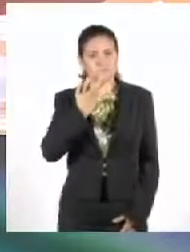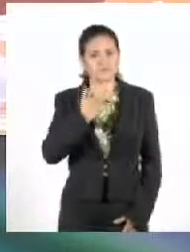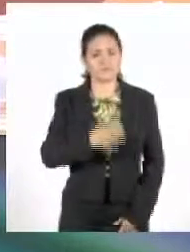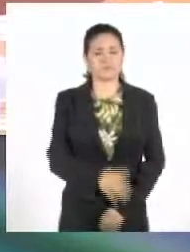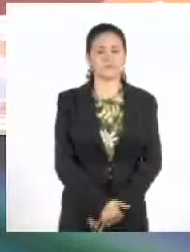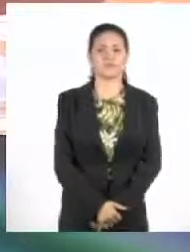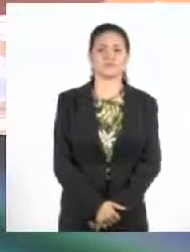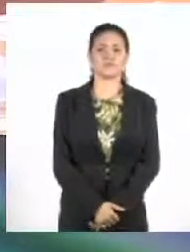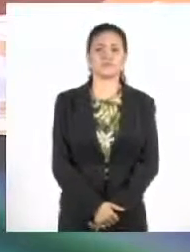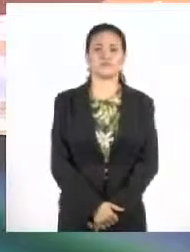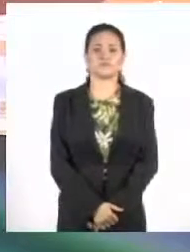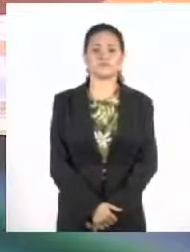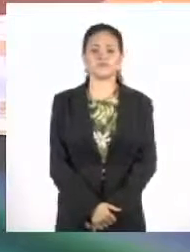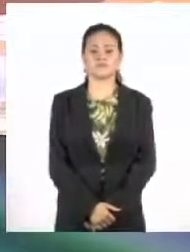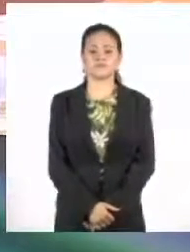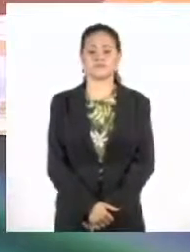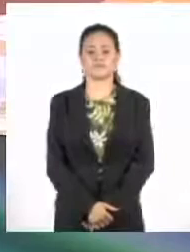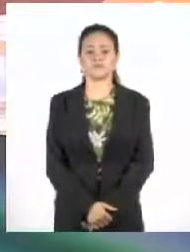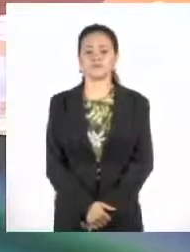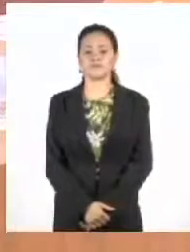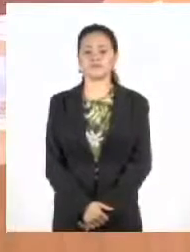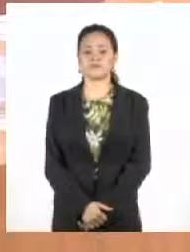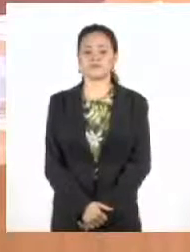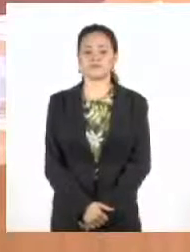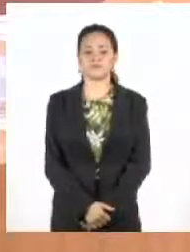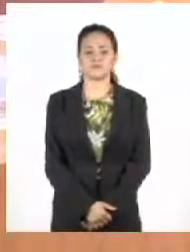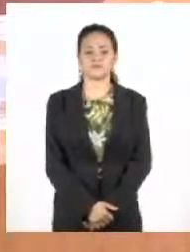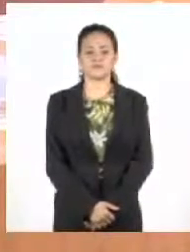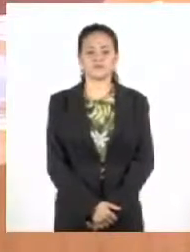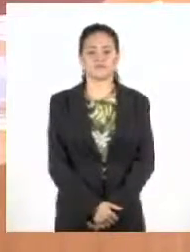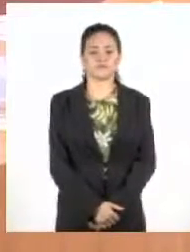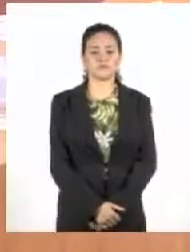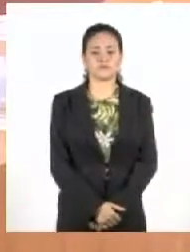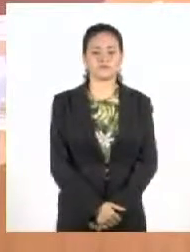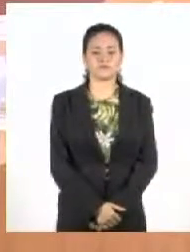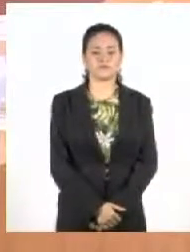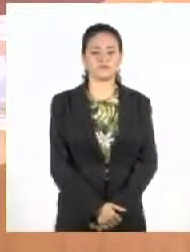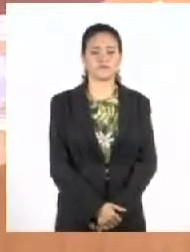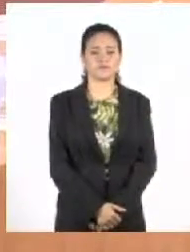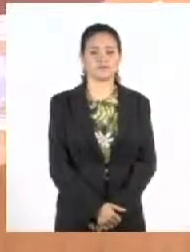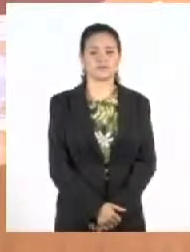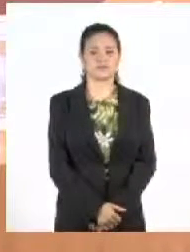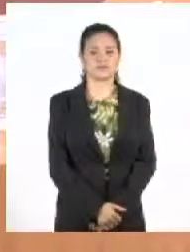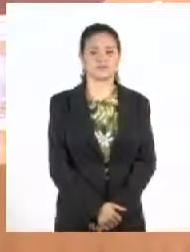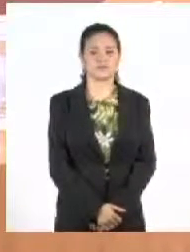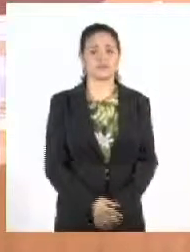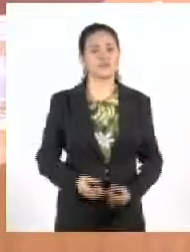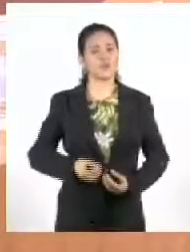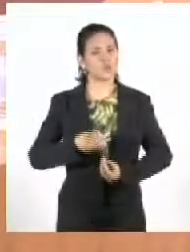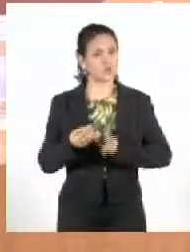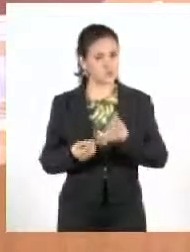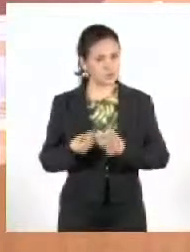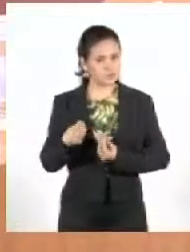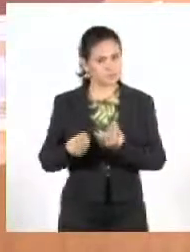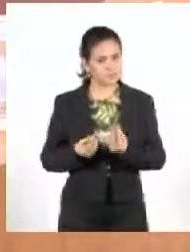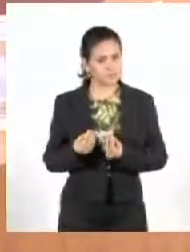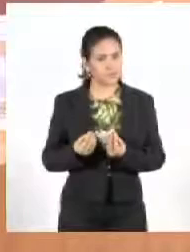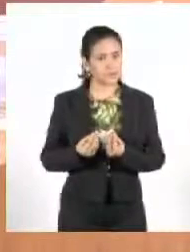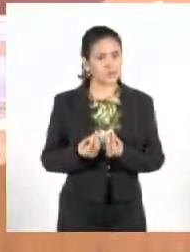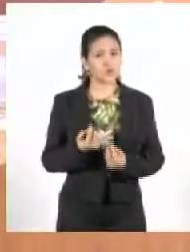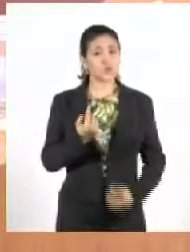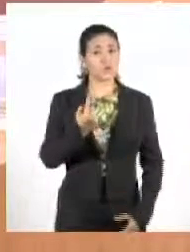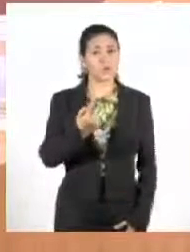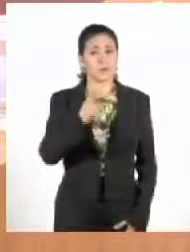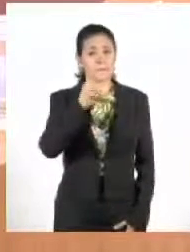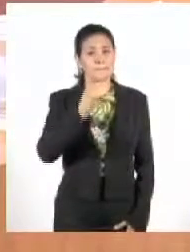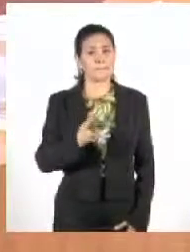Como é que um simples padre pode criticar Deus na terra,